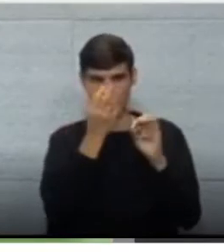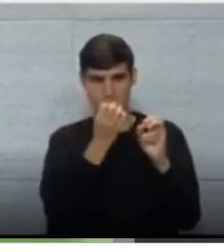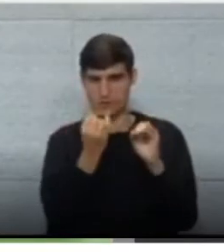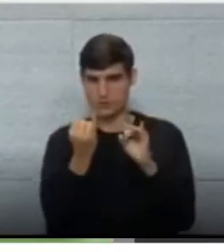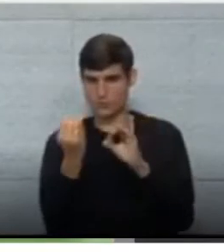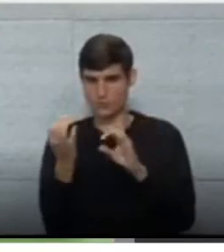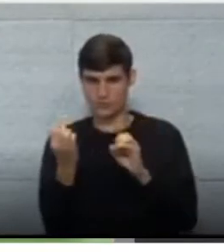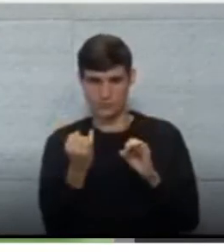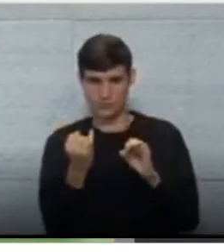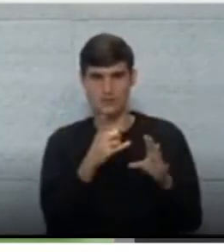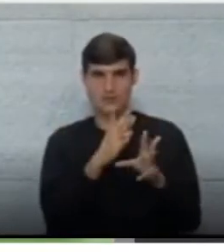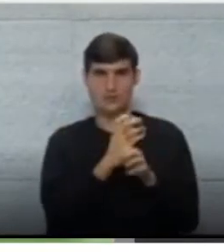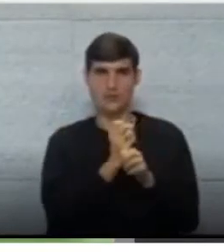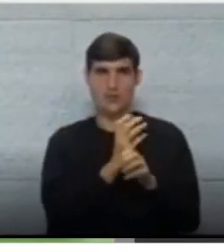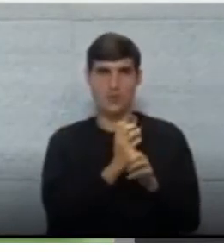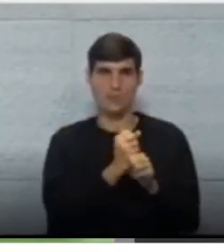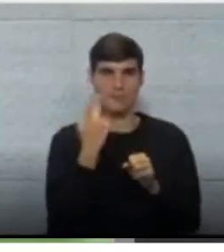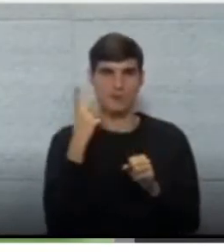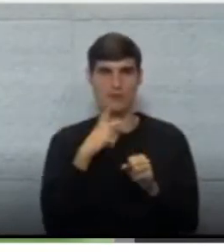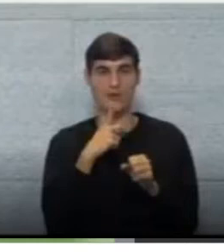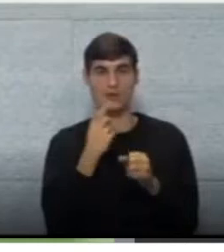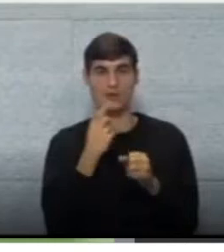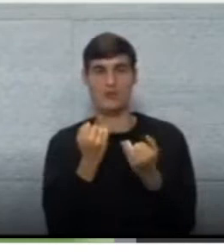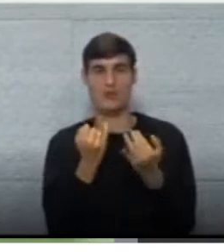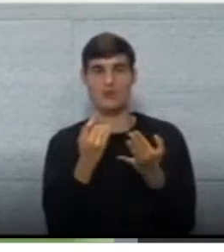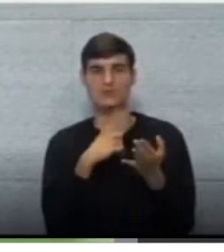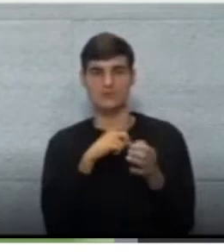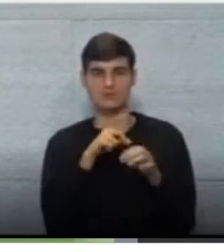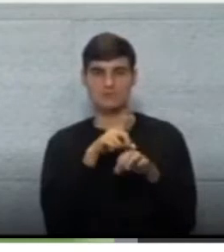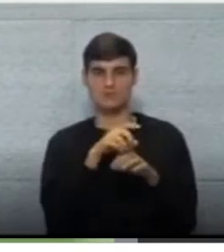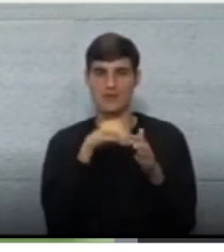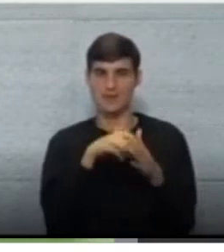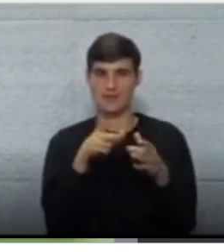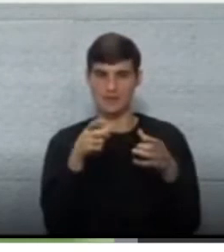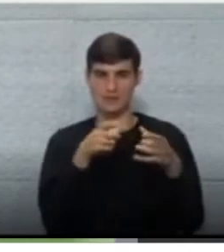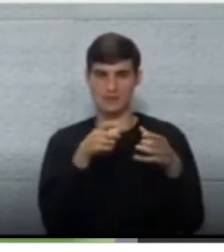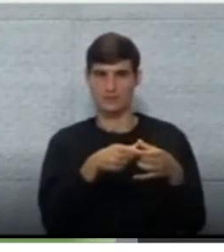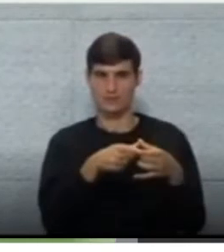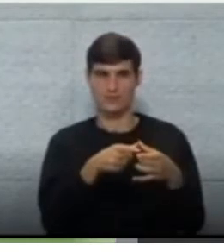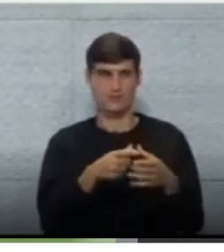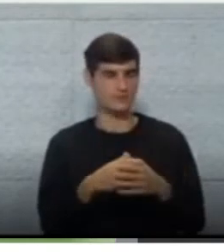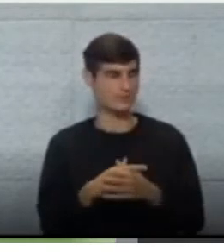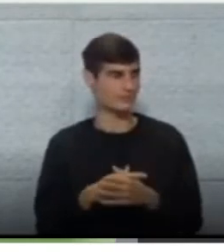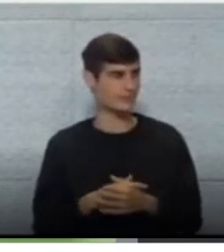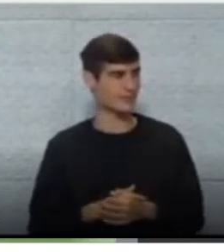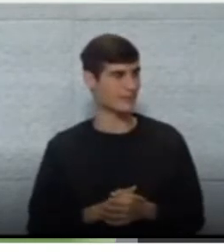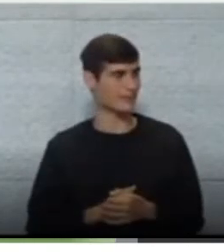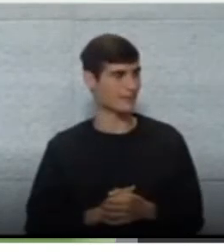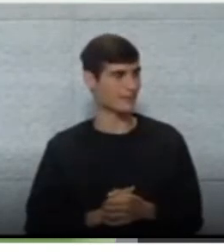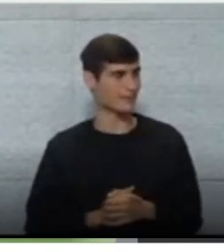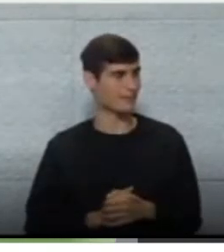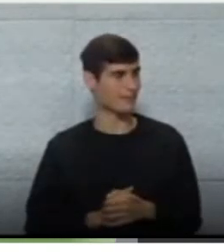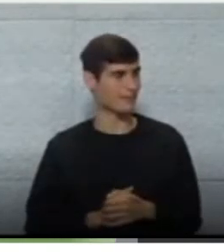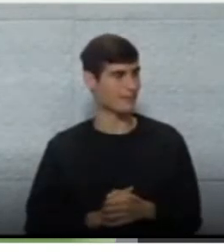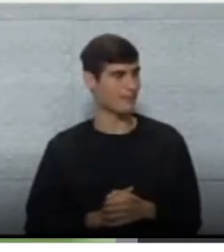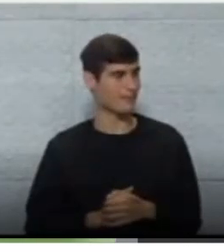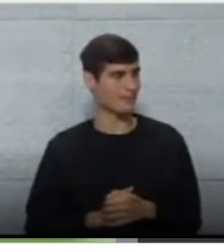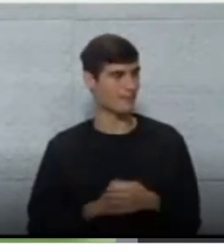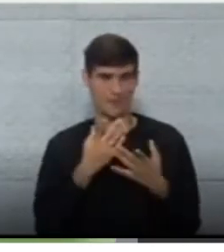cálculo depois, para saber exatamente quanto de micro-organismo tem na nossa amostra inicial. E aí, tendo feito